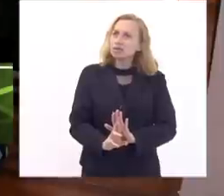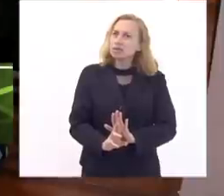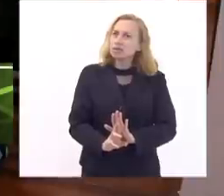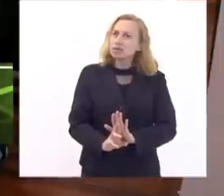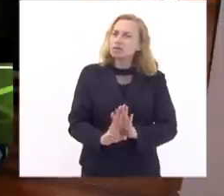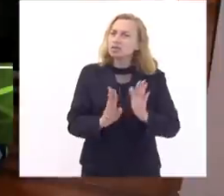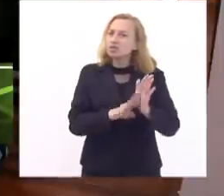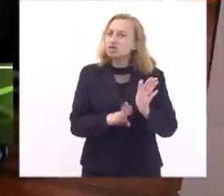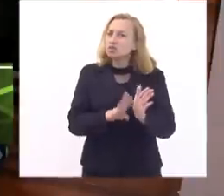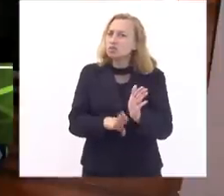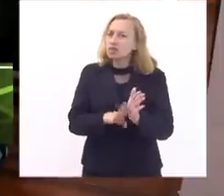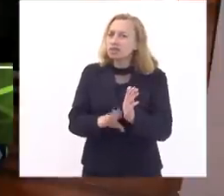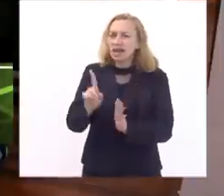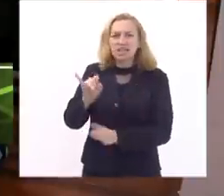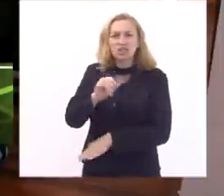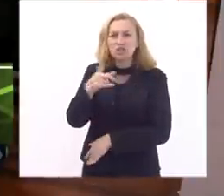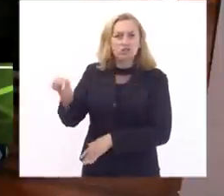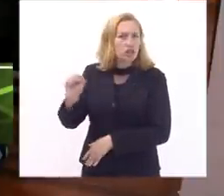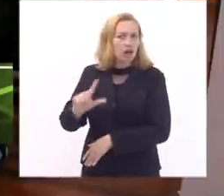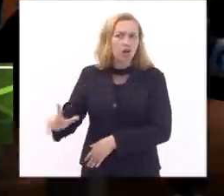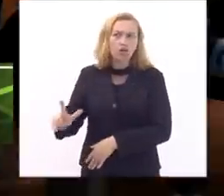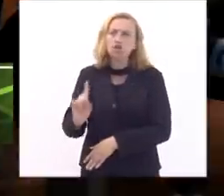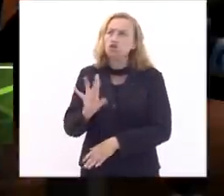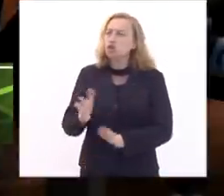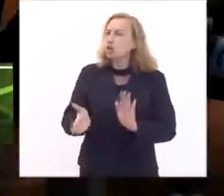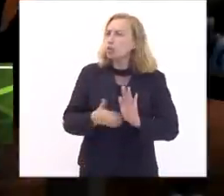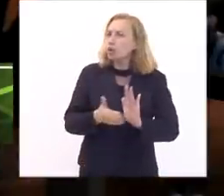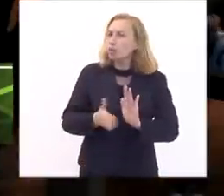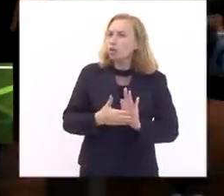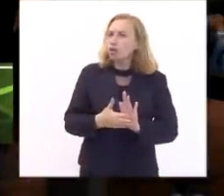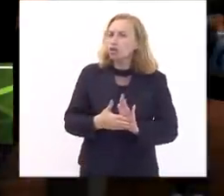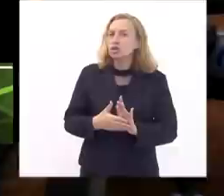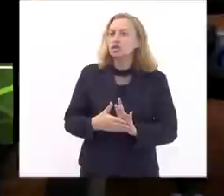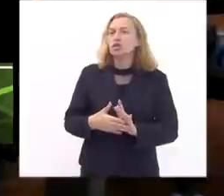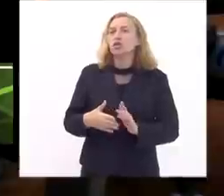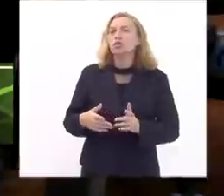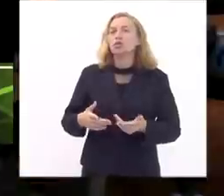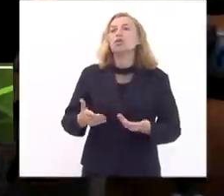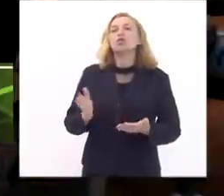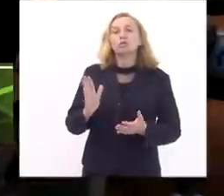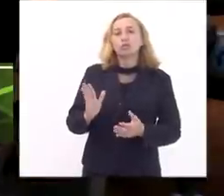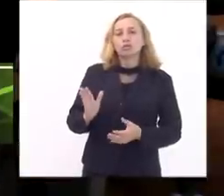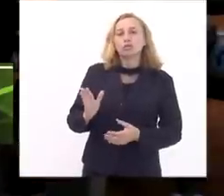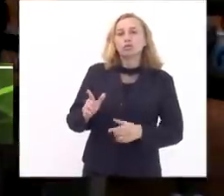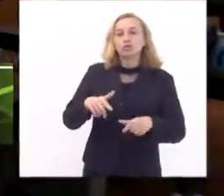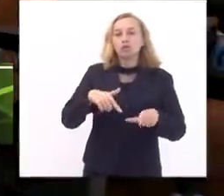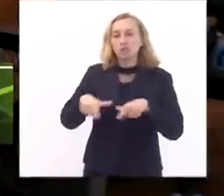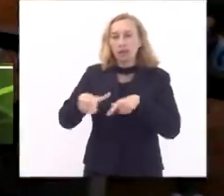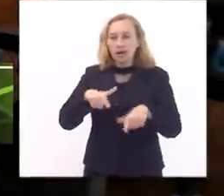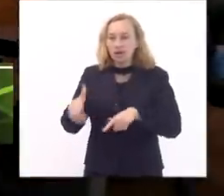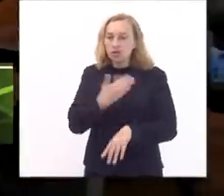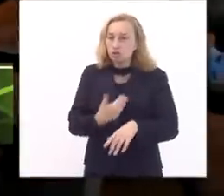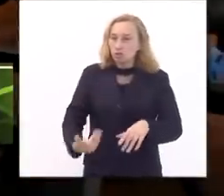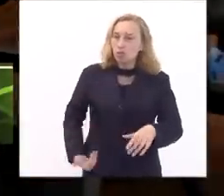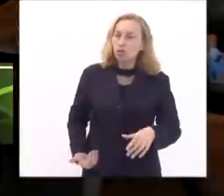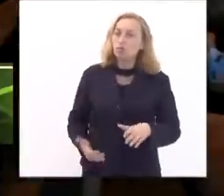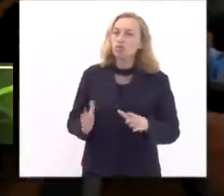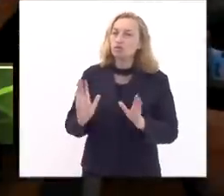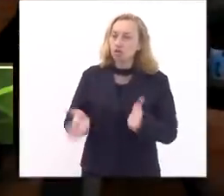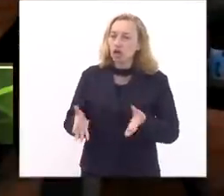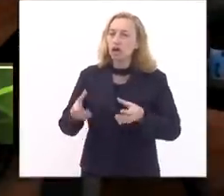despesa adicional. Ele só propõe que os atuais empregados públicos, já concursados, que já recebem seus